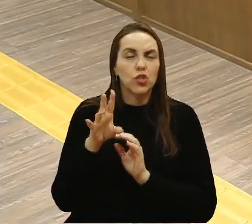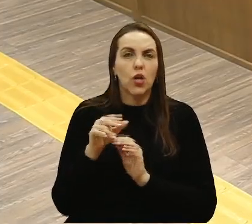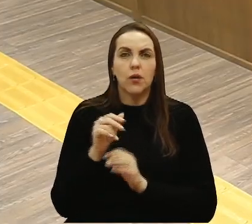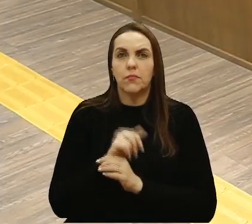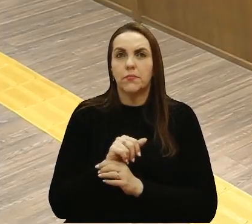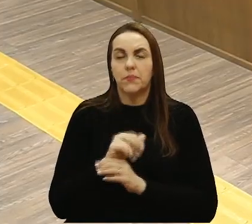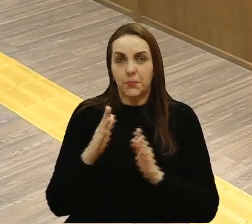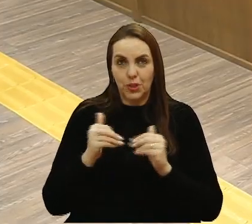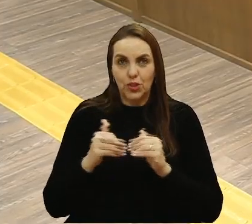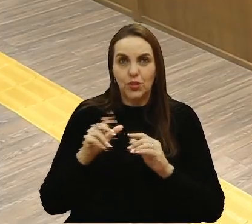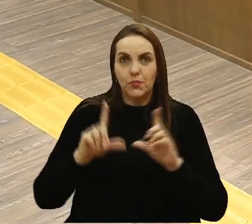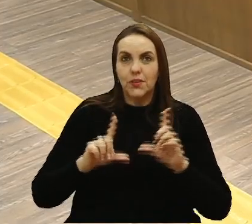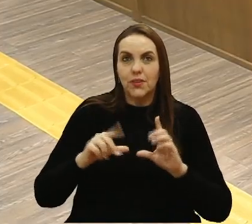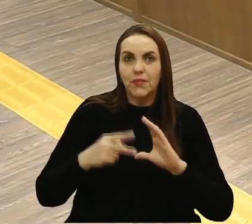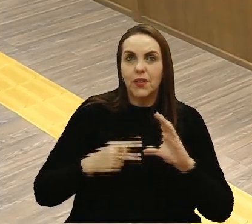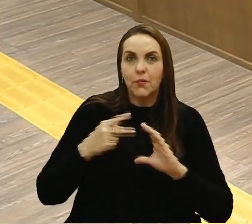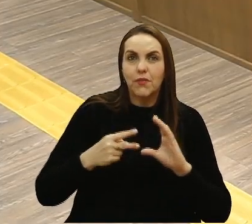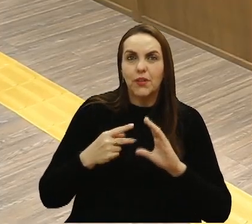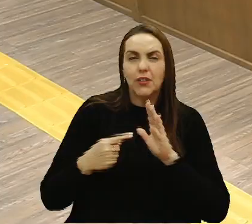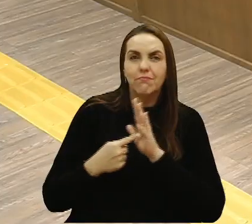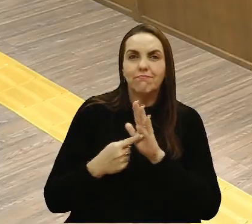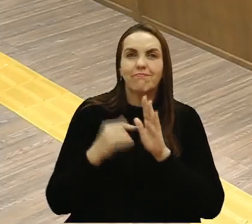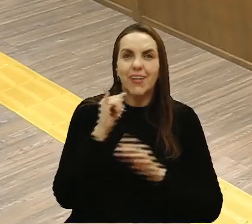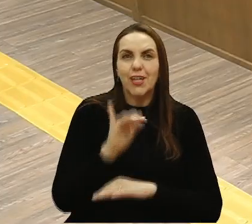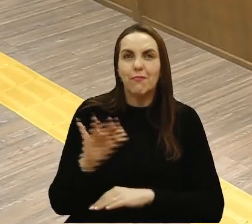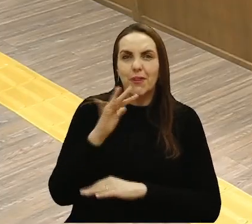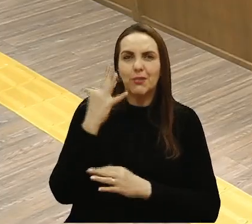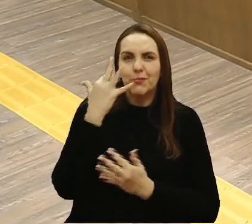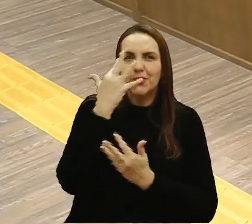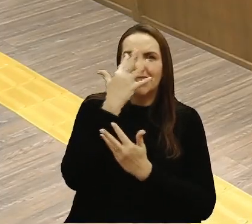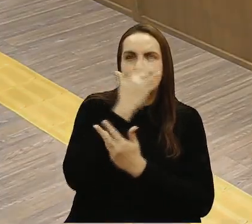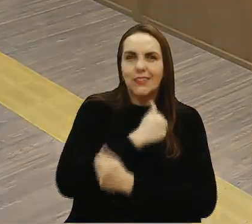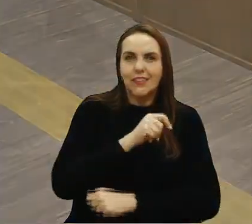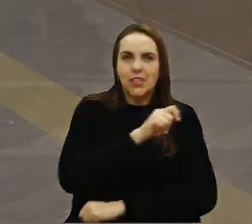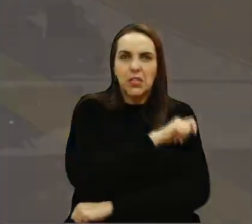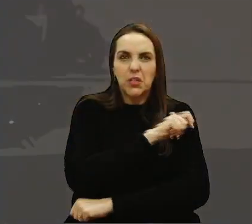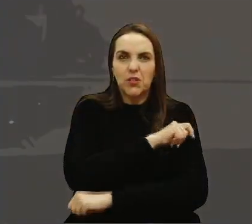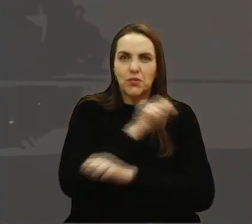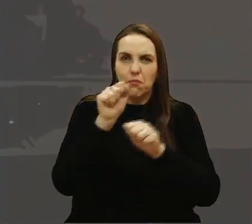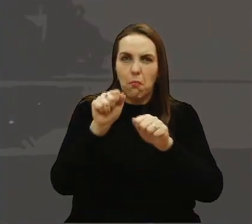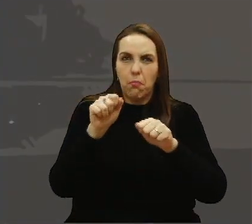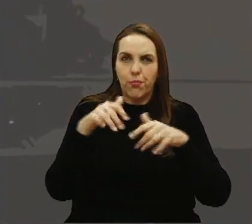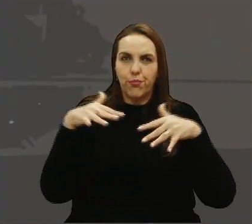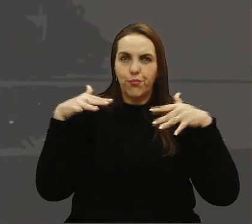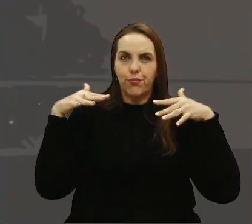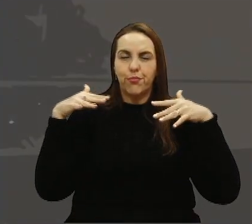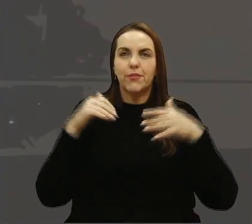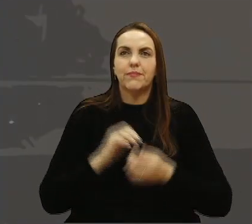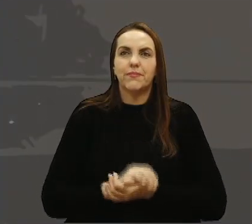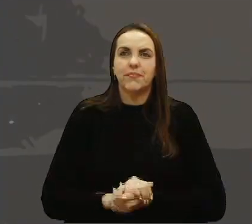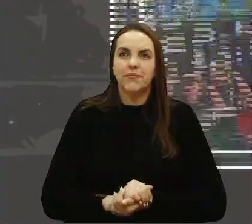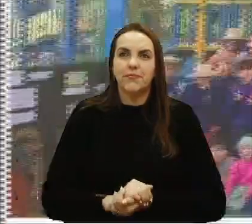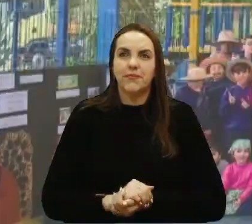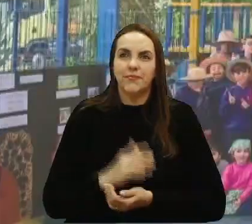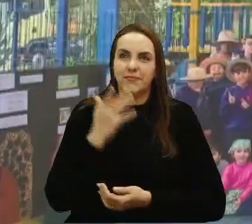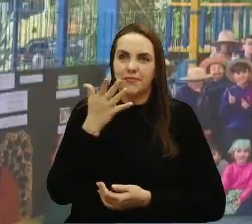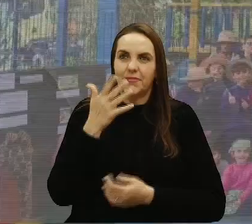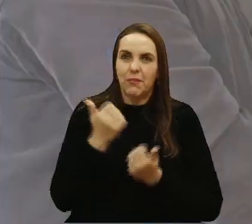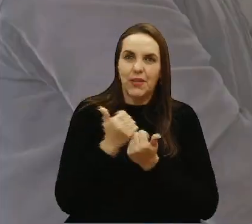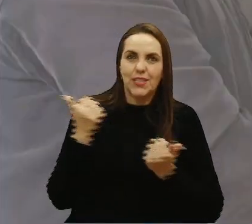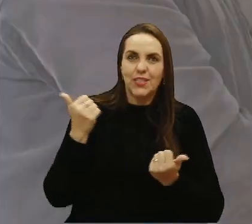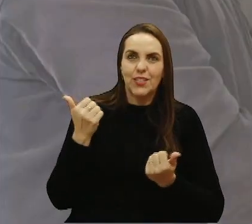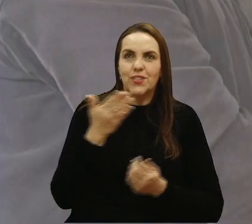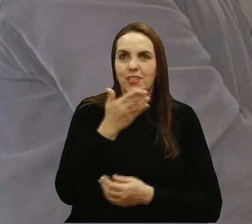poder mostrar para nós. Aquela imagem bonita, cheia de alunos. Por gentileza, TV Câmara, dá uma... Aí, pode me assessorar aí, passando